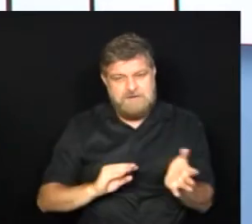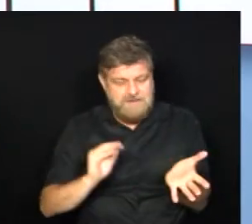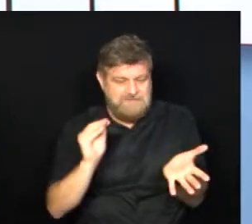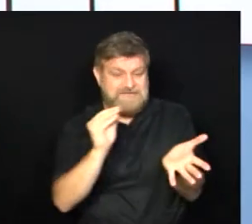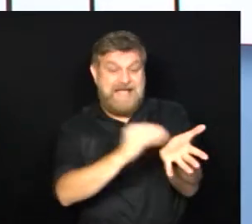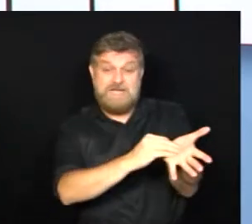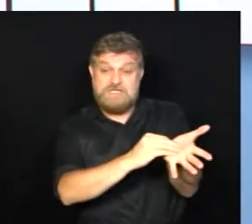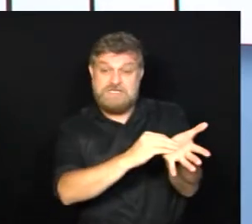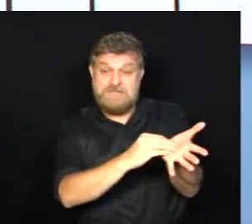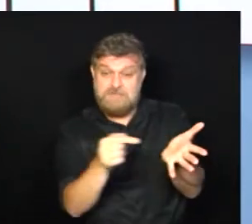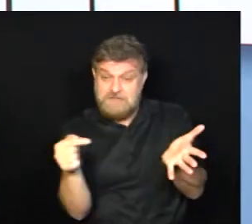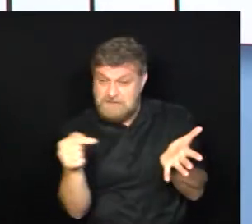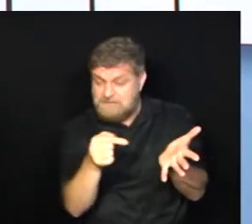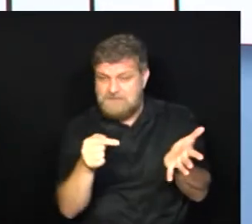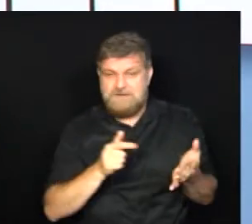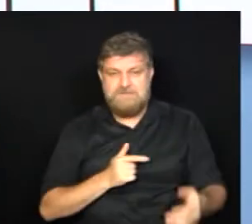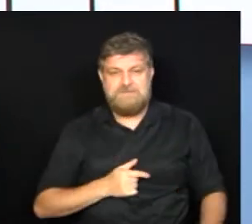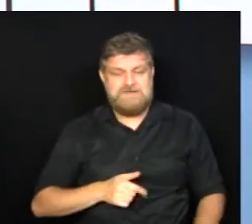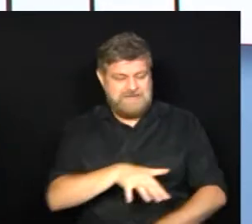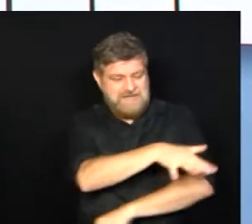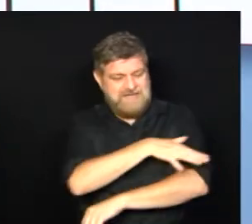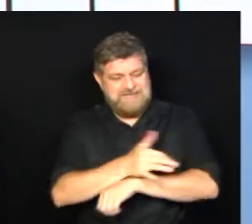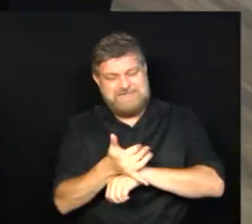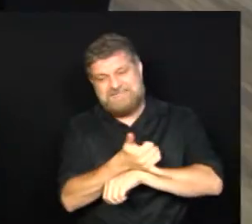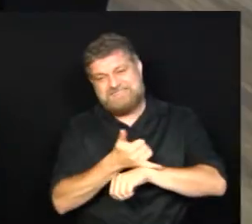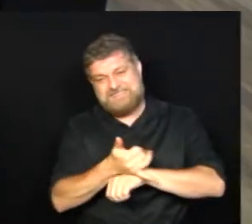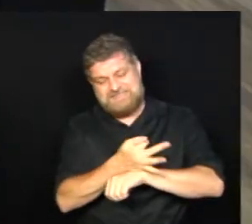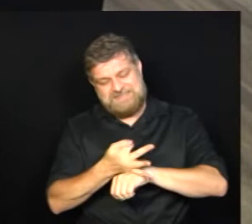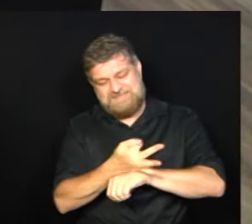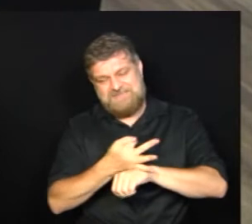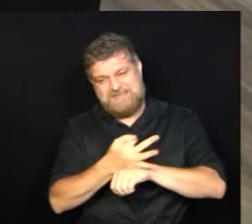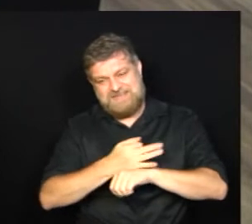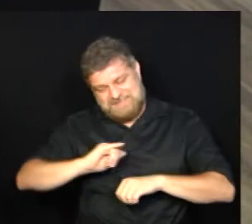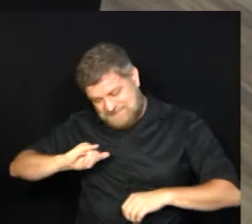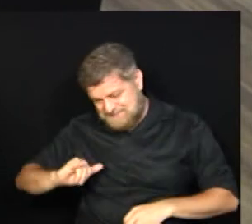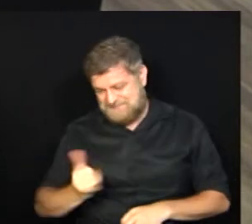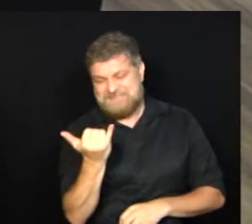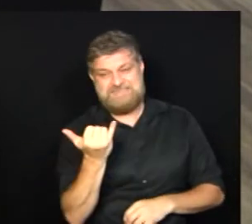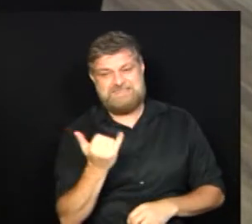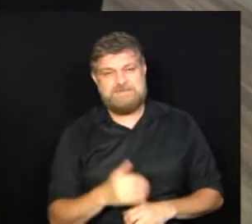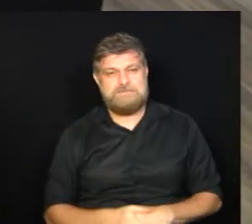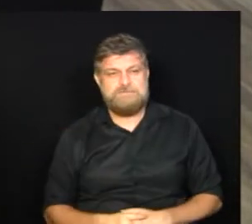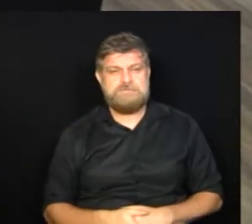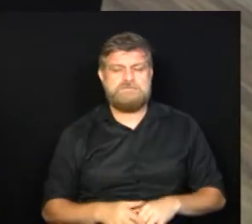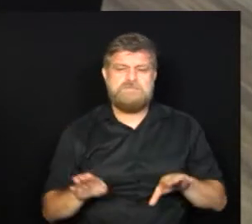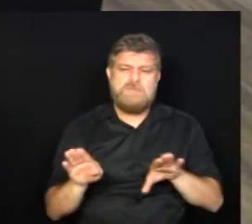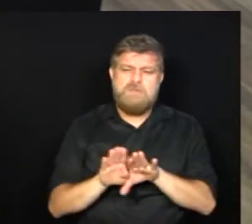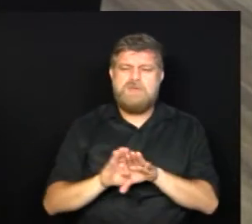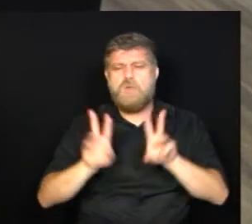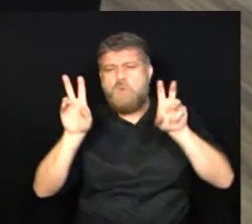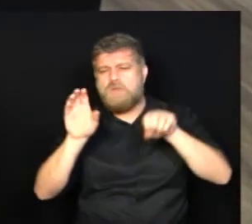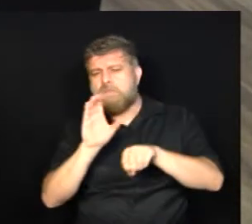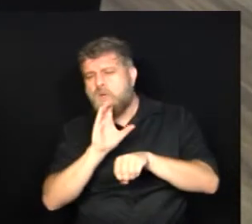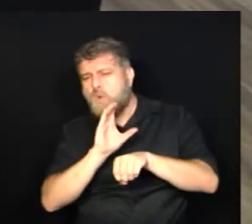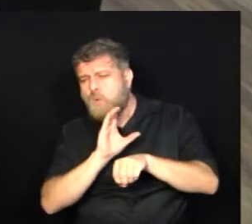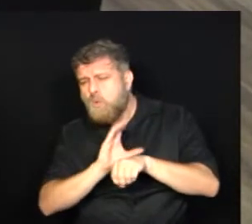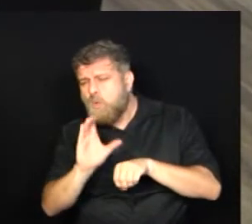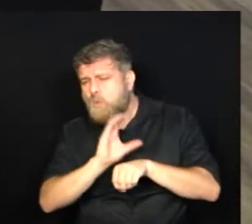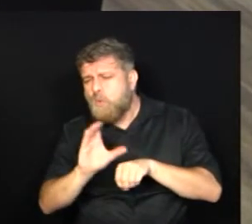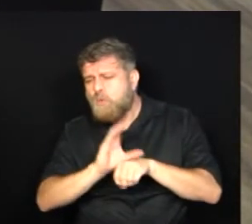agendamento para a diversão nas férias. Falando um pouquinho agora sobre curso para as